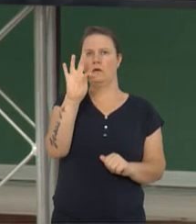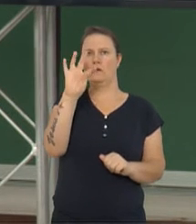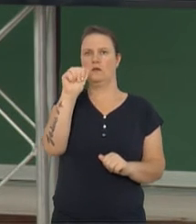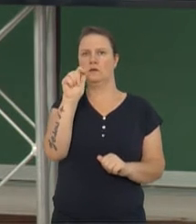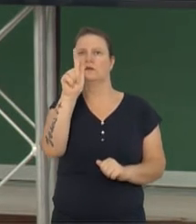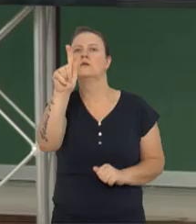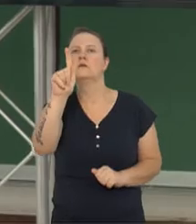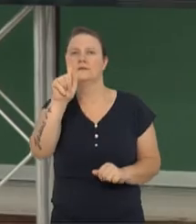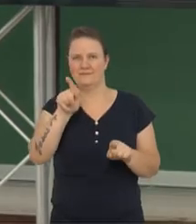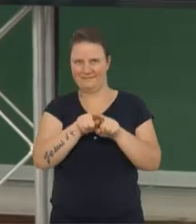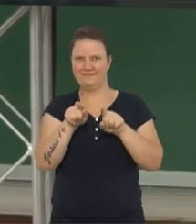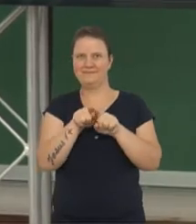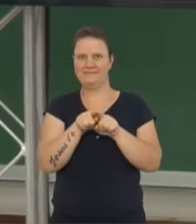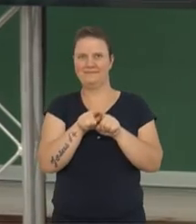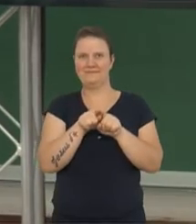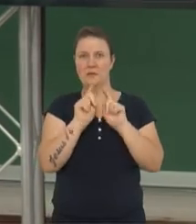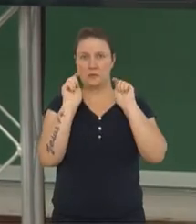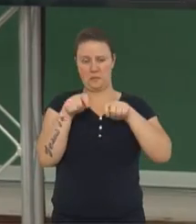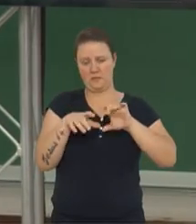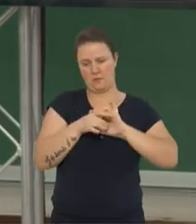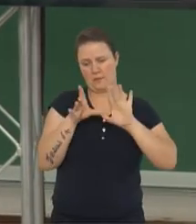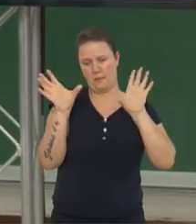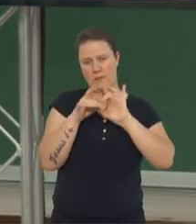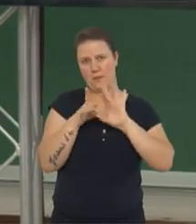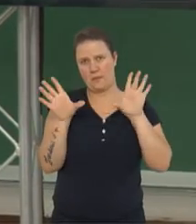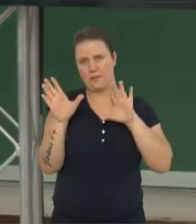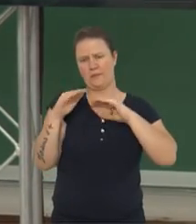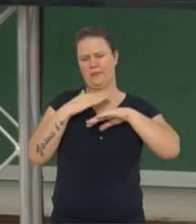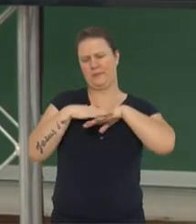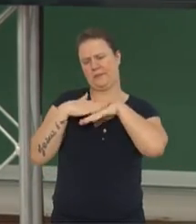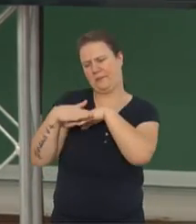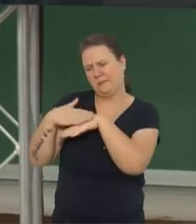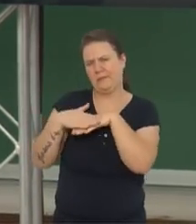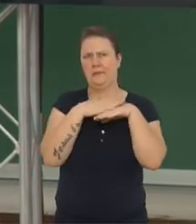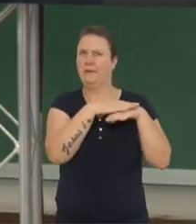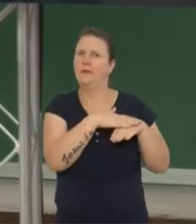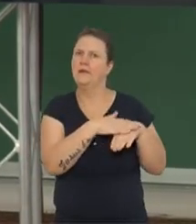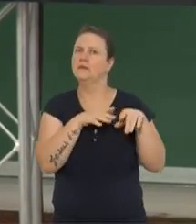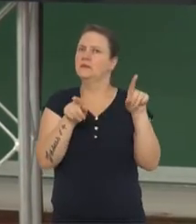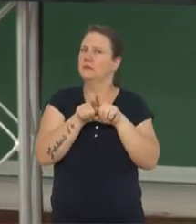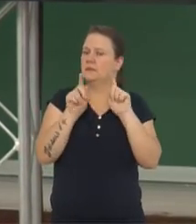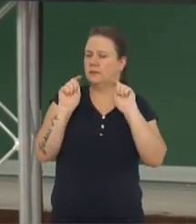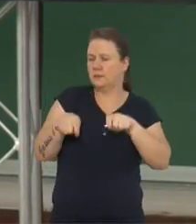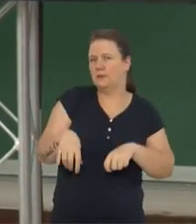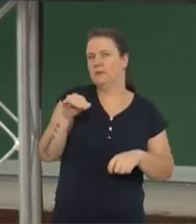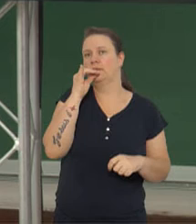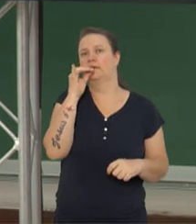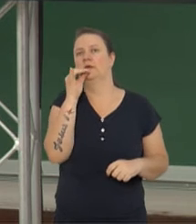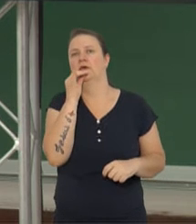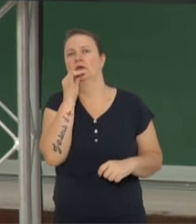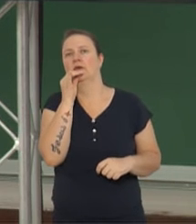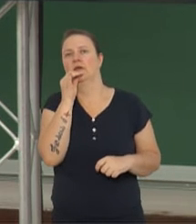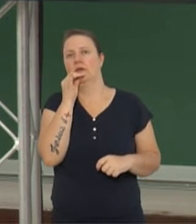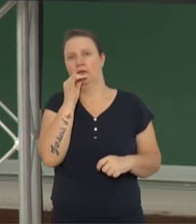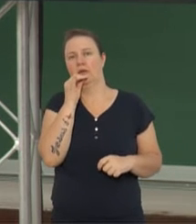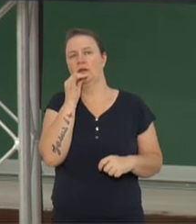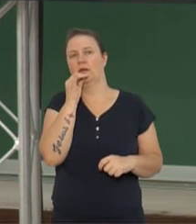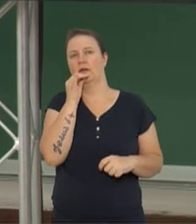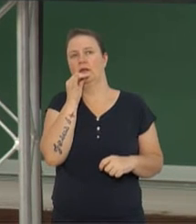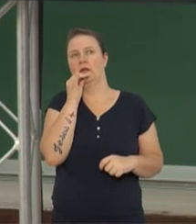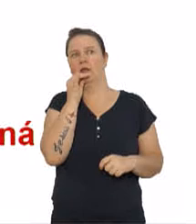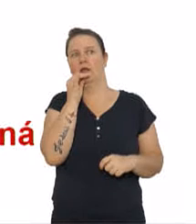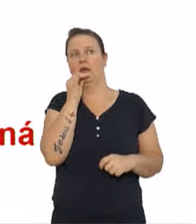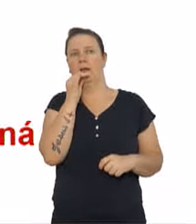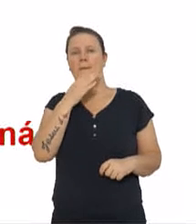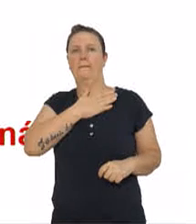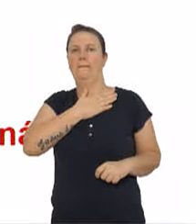ele hashtag. Se pode permitir outras conversações utilizando ele hashtag. Por exemplo, ele hashtag me